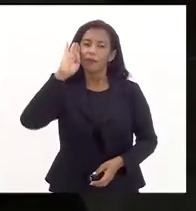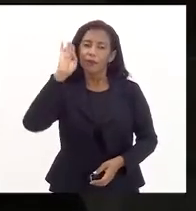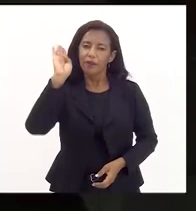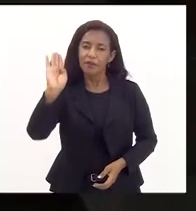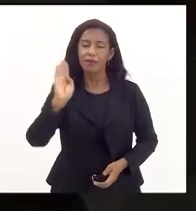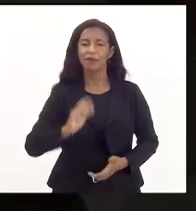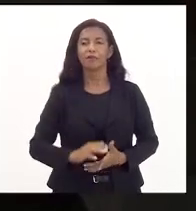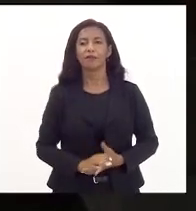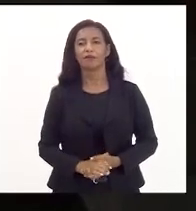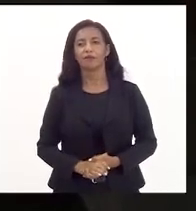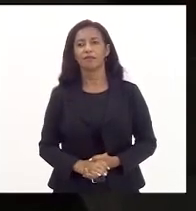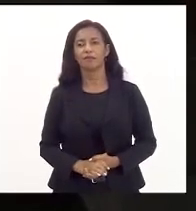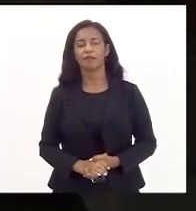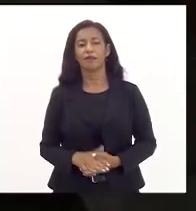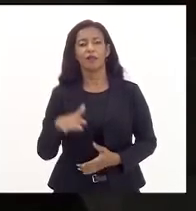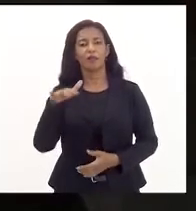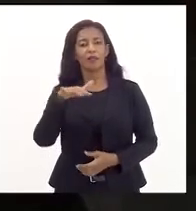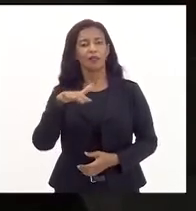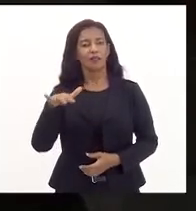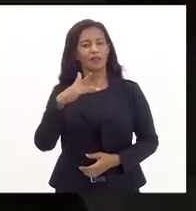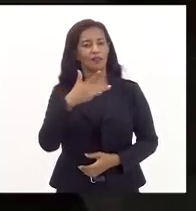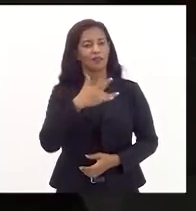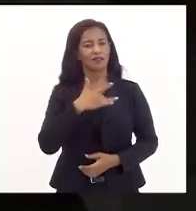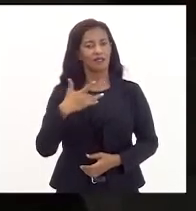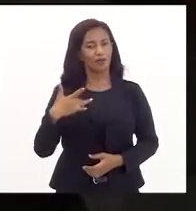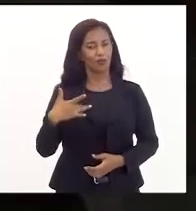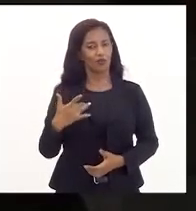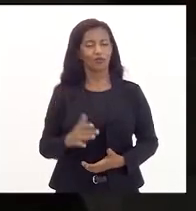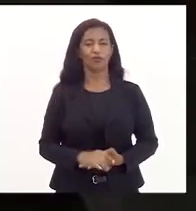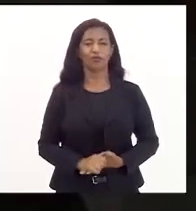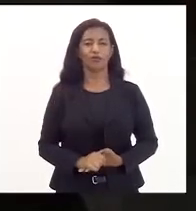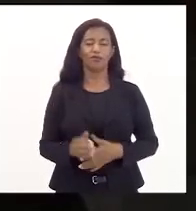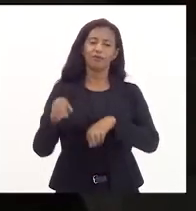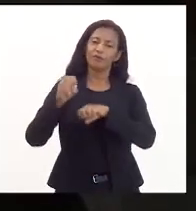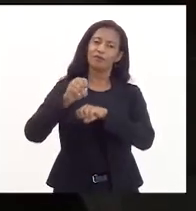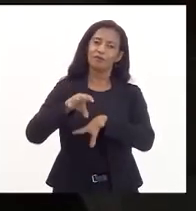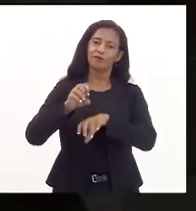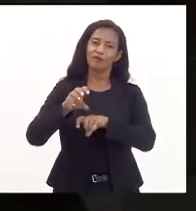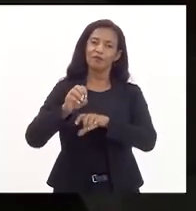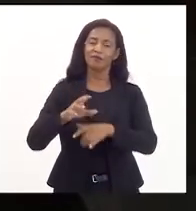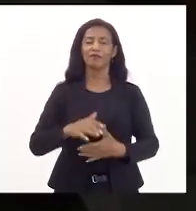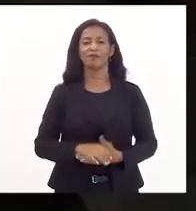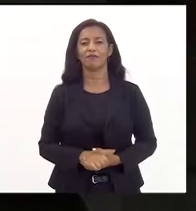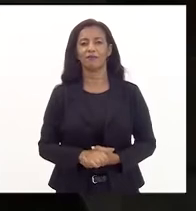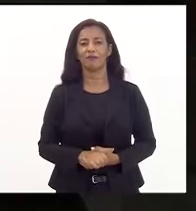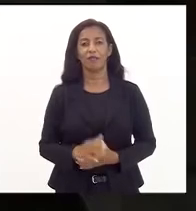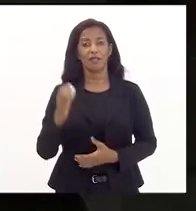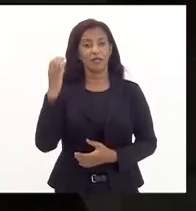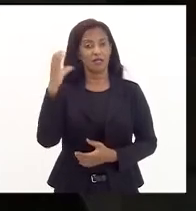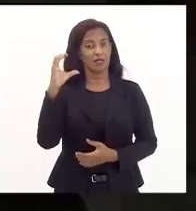principalmente nas áreas de saúde, educação, ciência e